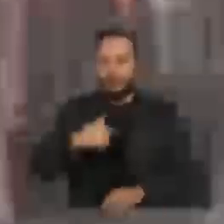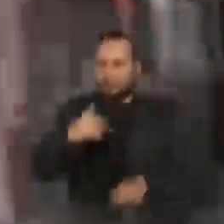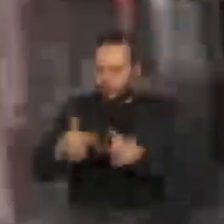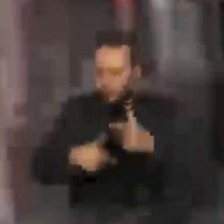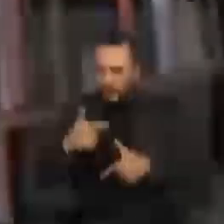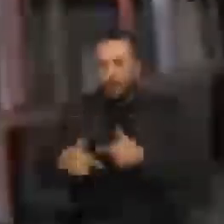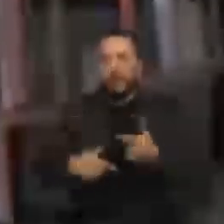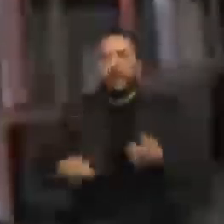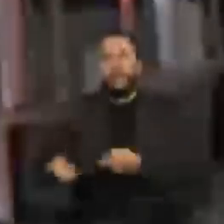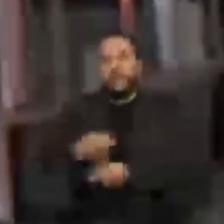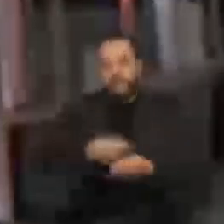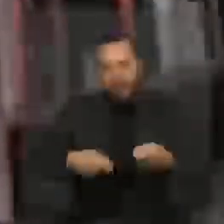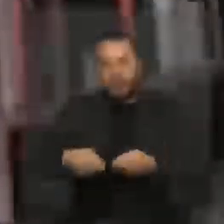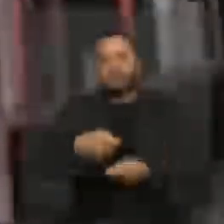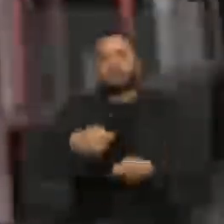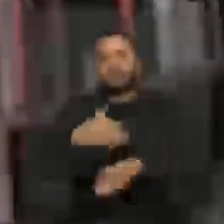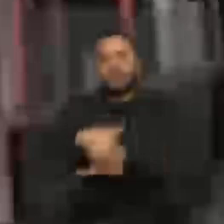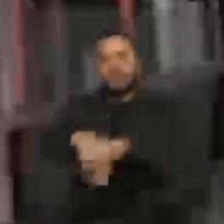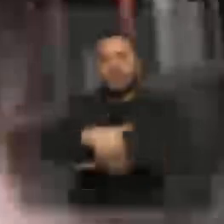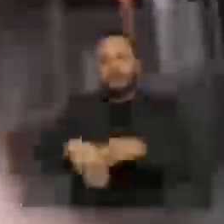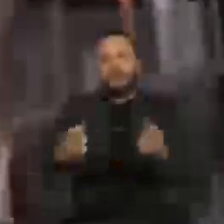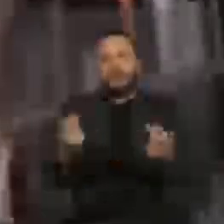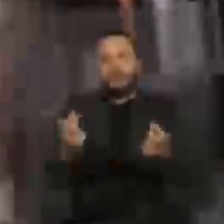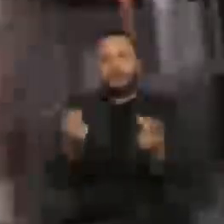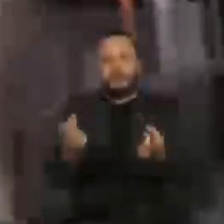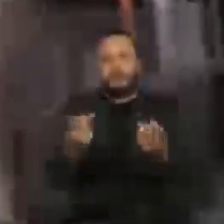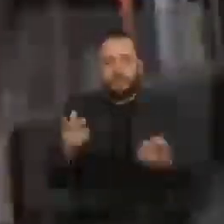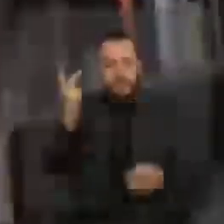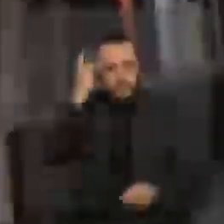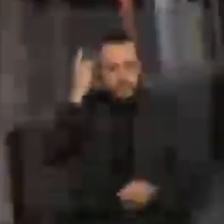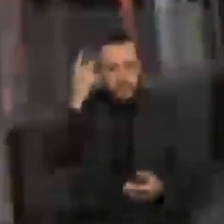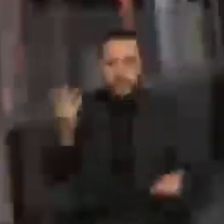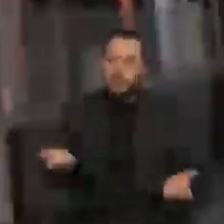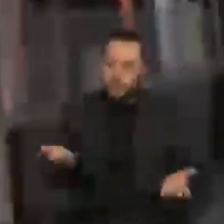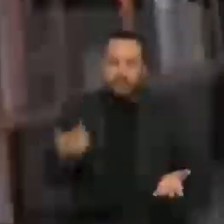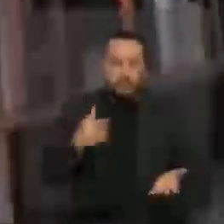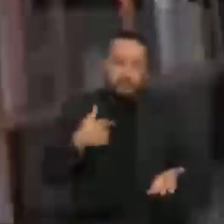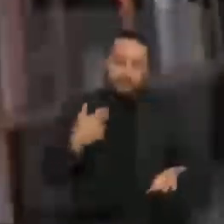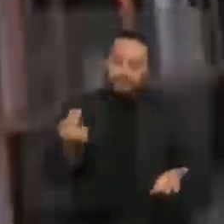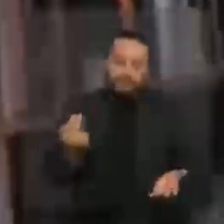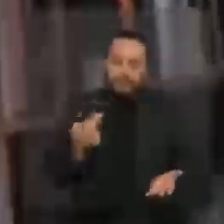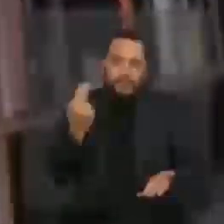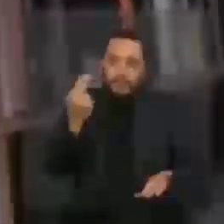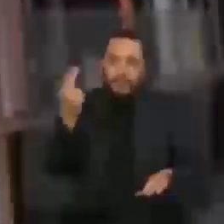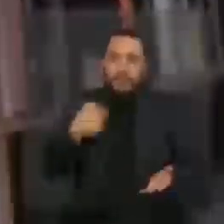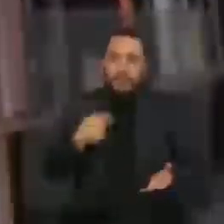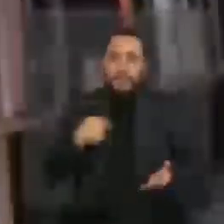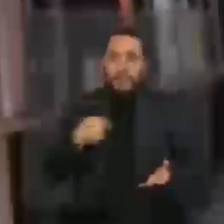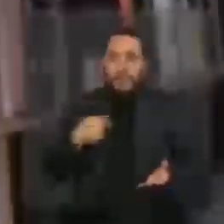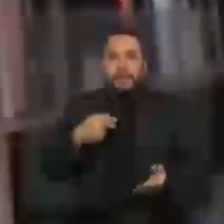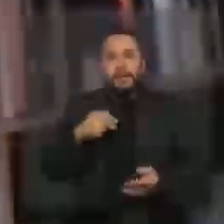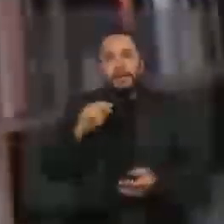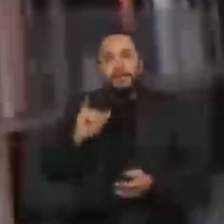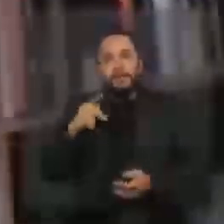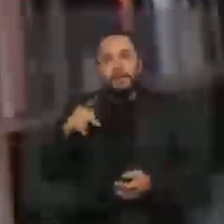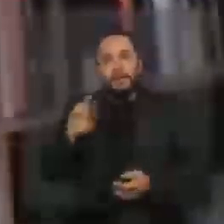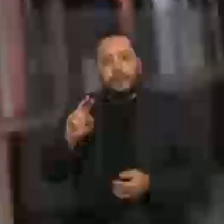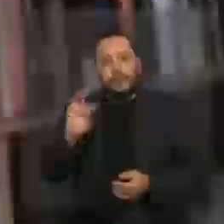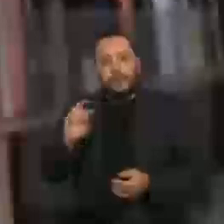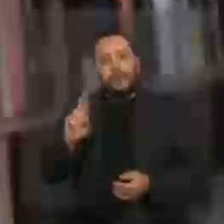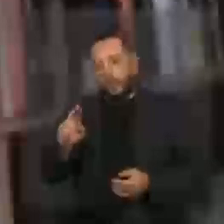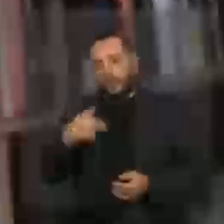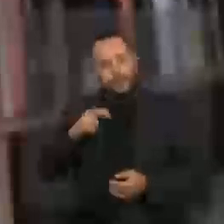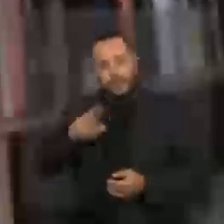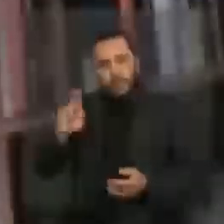atividades de comércio ambulante nas ruas de São Paulo, e que não é a TPU que eles recolhem. O que eles pagam é o preço público